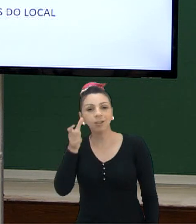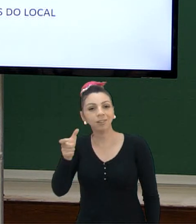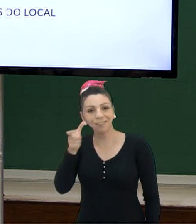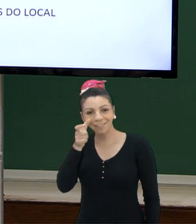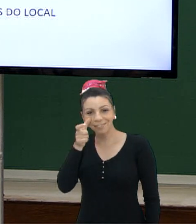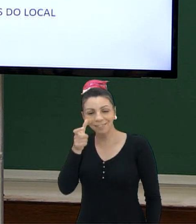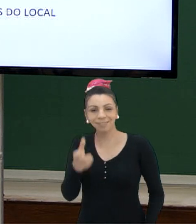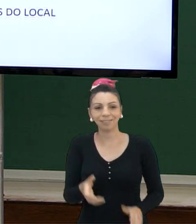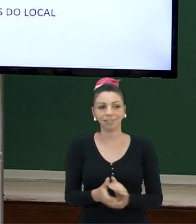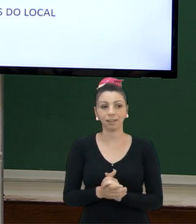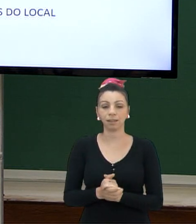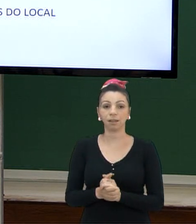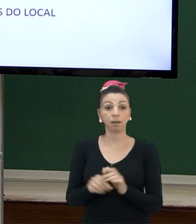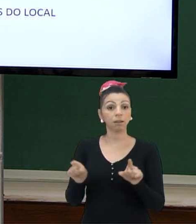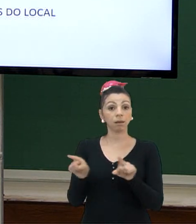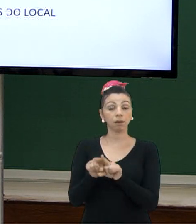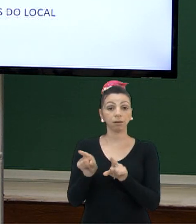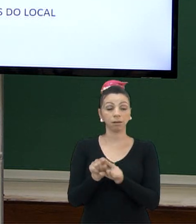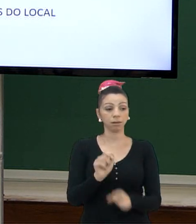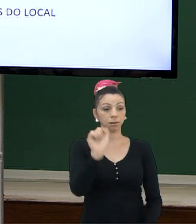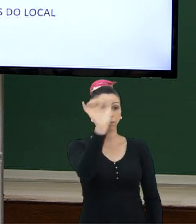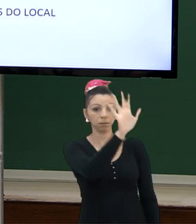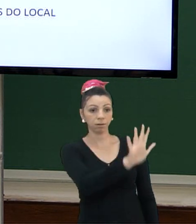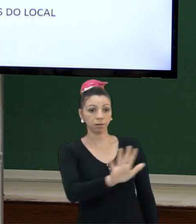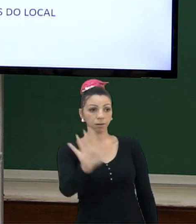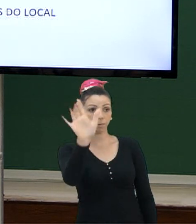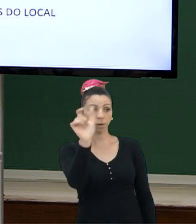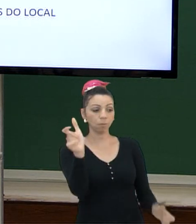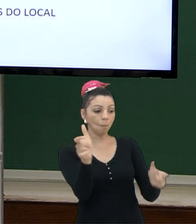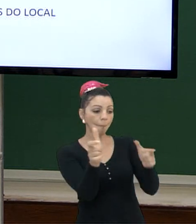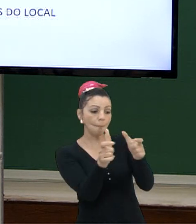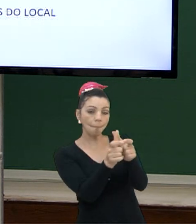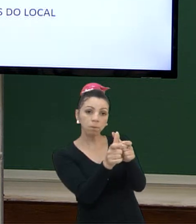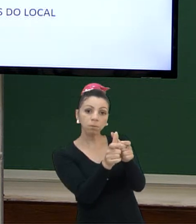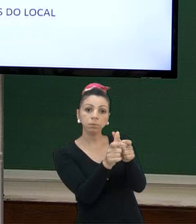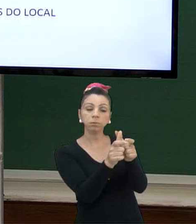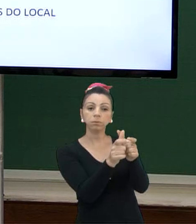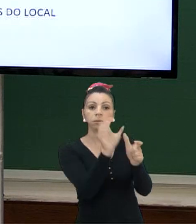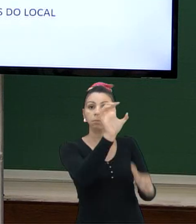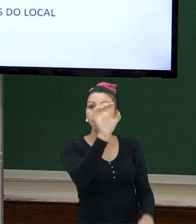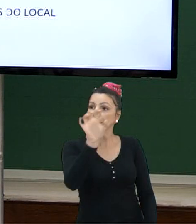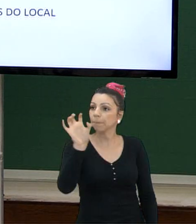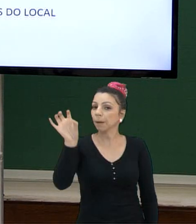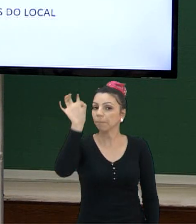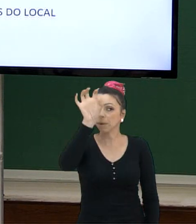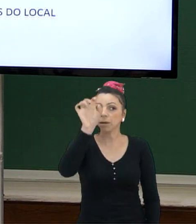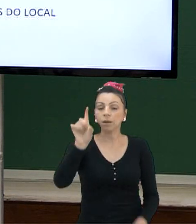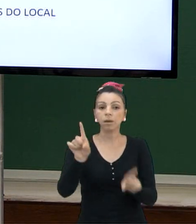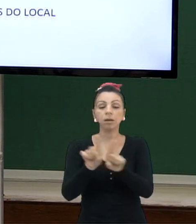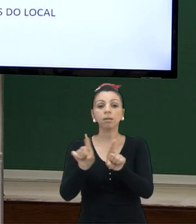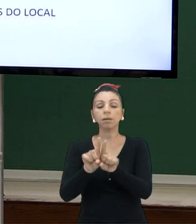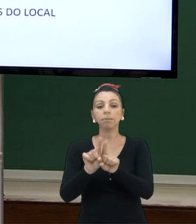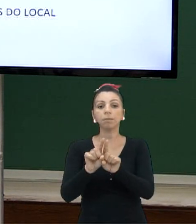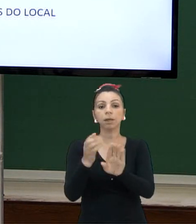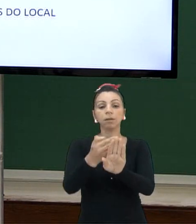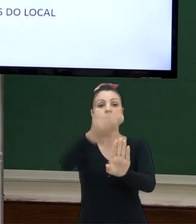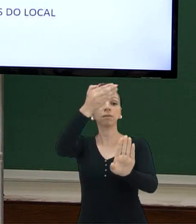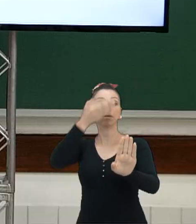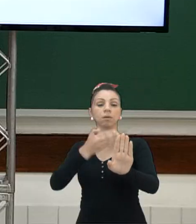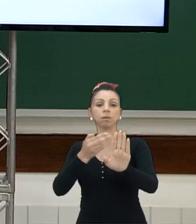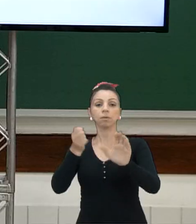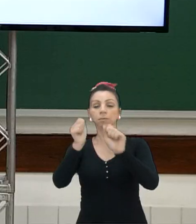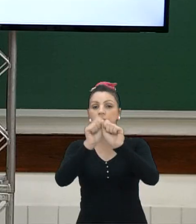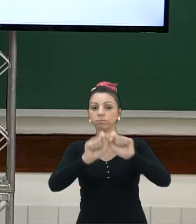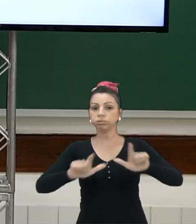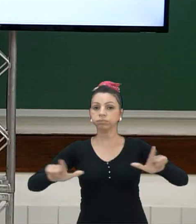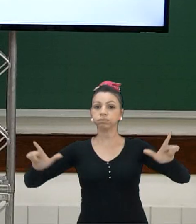tenho imagens do local. Tem umas imagens menores mostrando vários locais e uma imagem de fundo maior